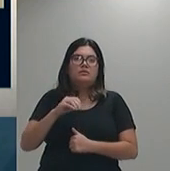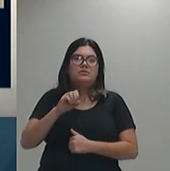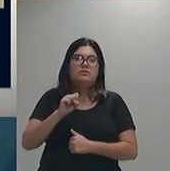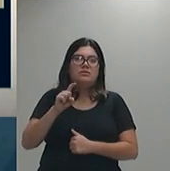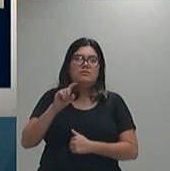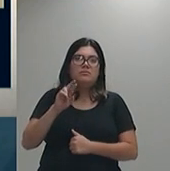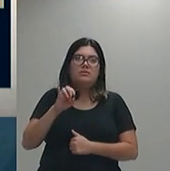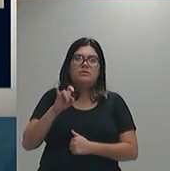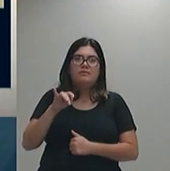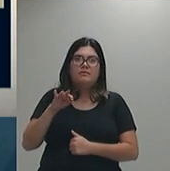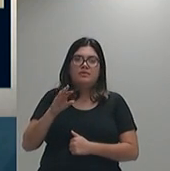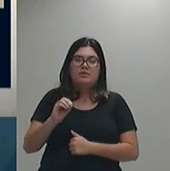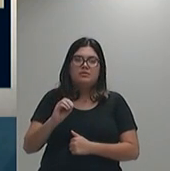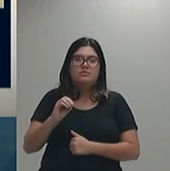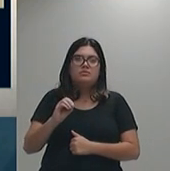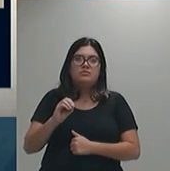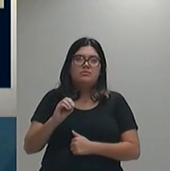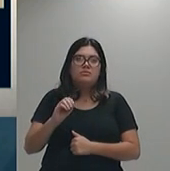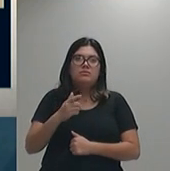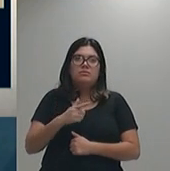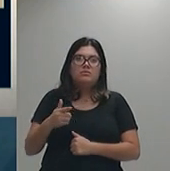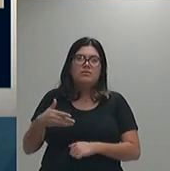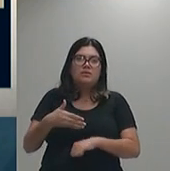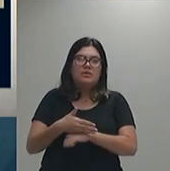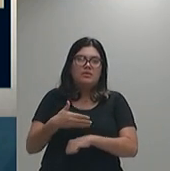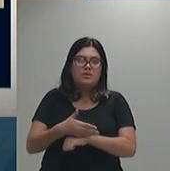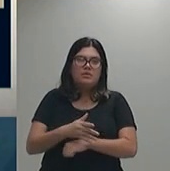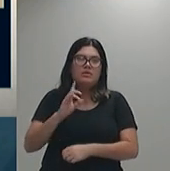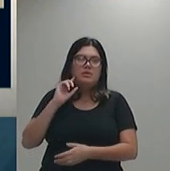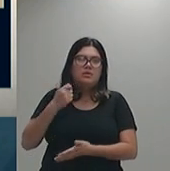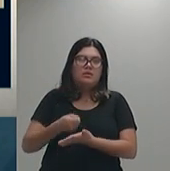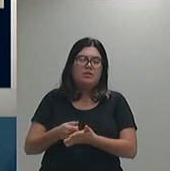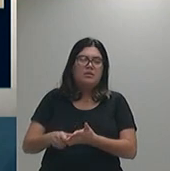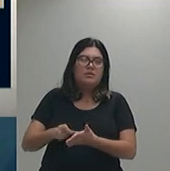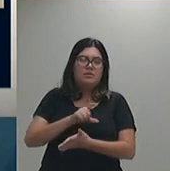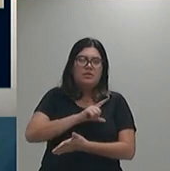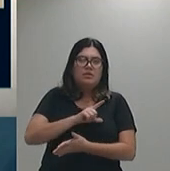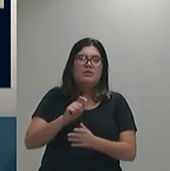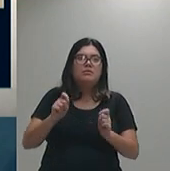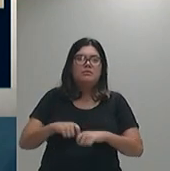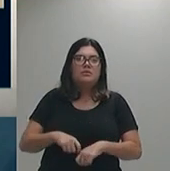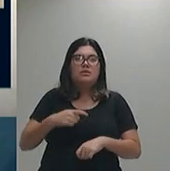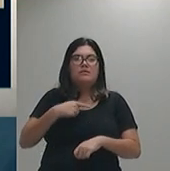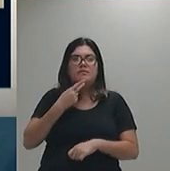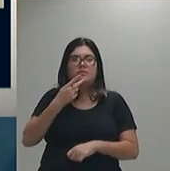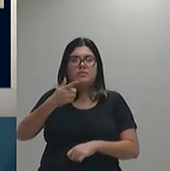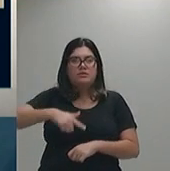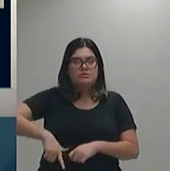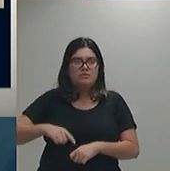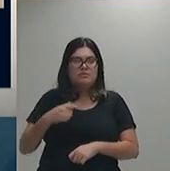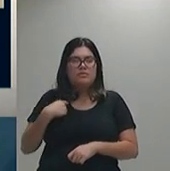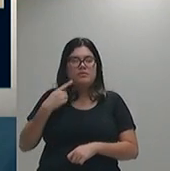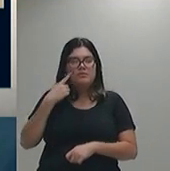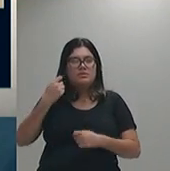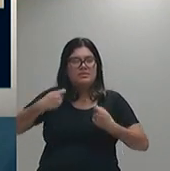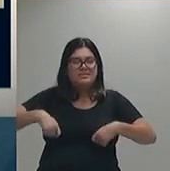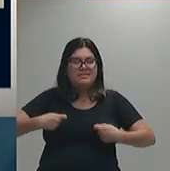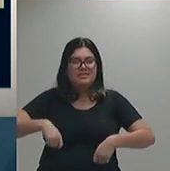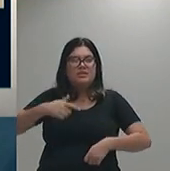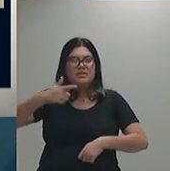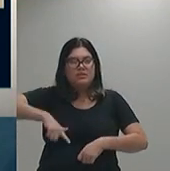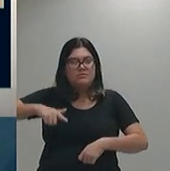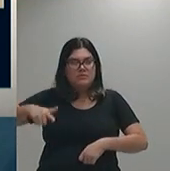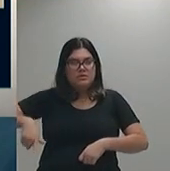teve acesso a decisão liminar onde eu trato da competência vou repetir aqui agora já vi que é necessário repetir ou é a pro